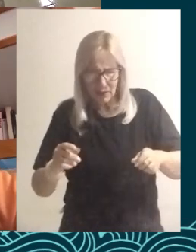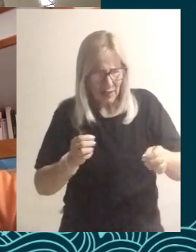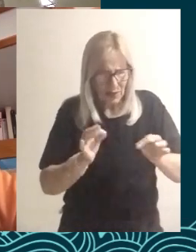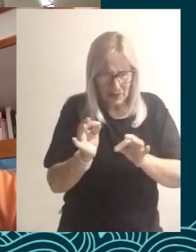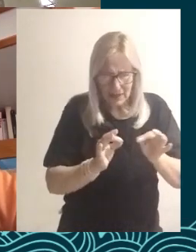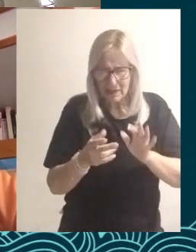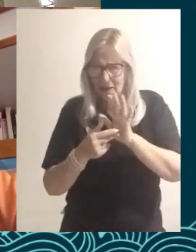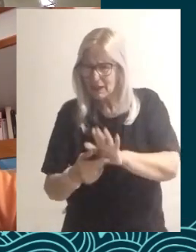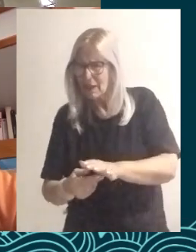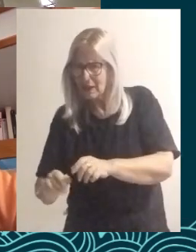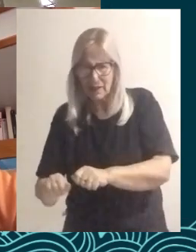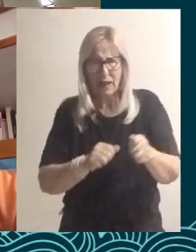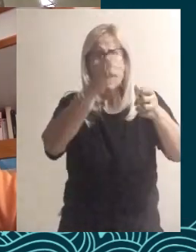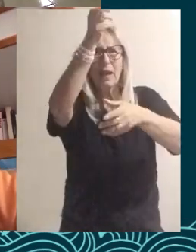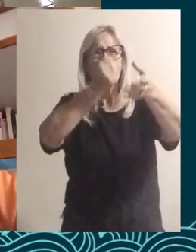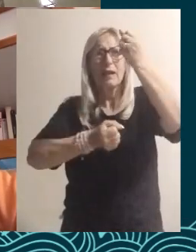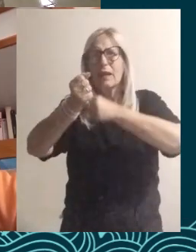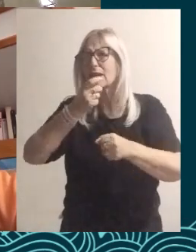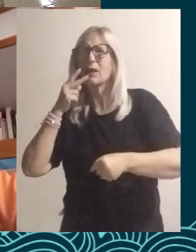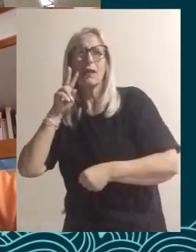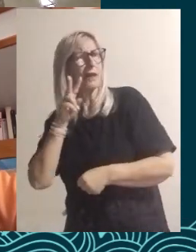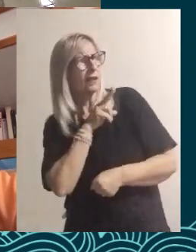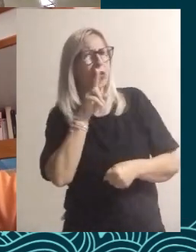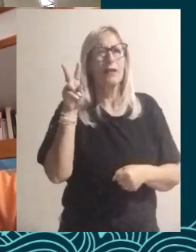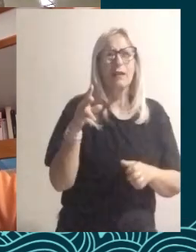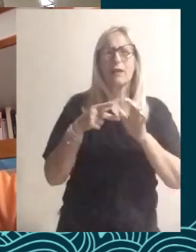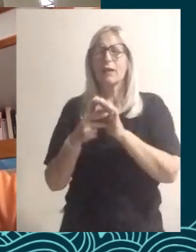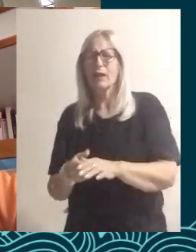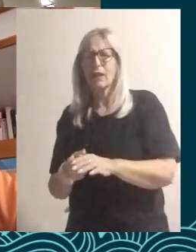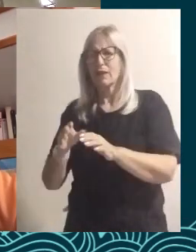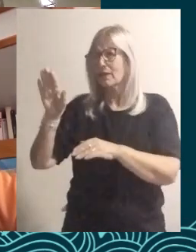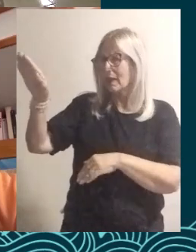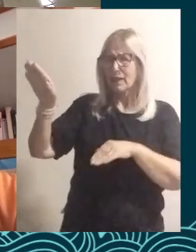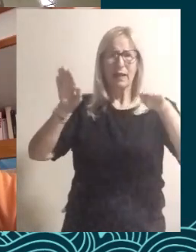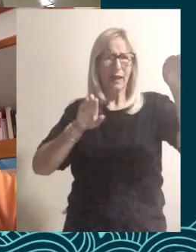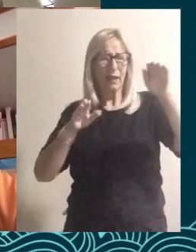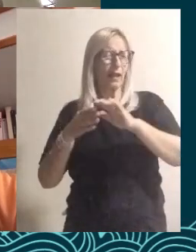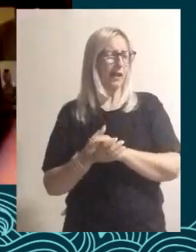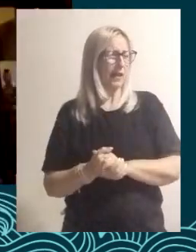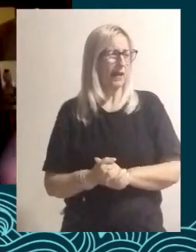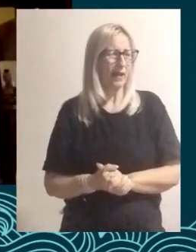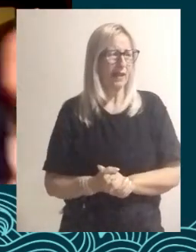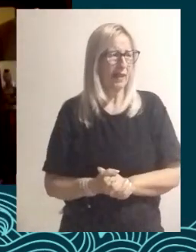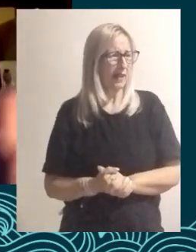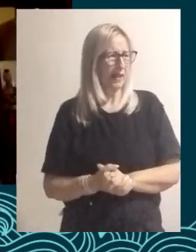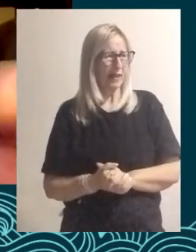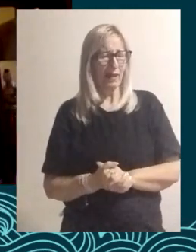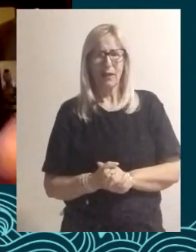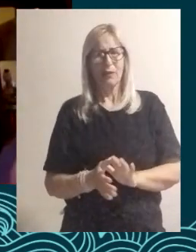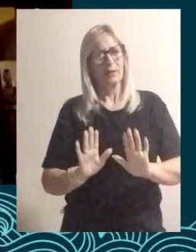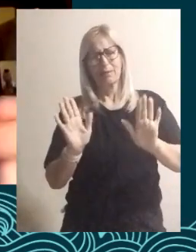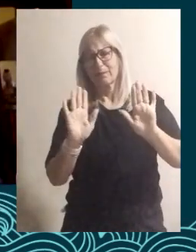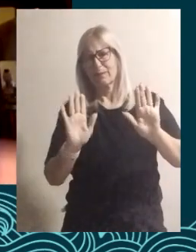porque era tanta coisa que ele fazia, ia lá, tirava a vela, ia, baixava, e olhava isso, e olhava aquilo. Fica aí, você